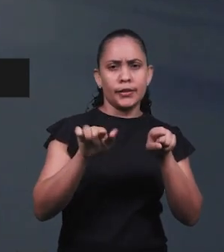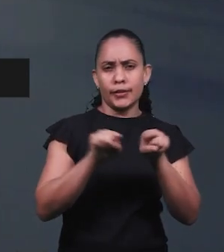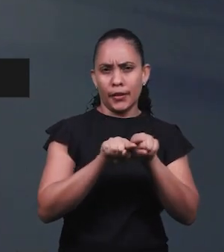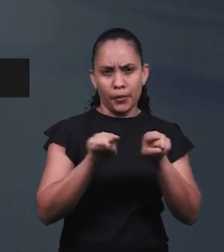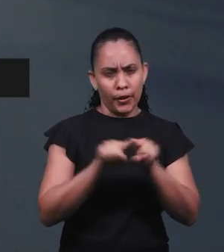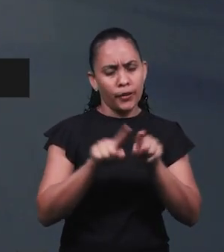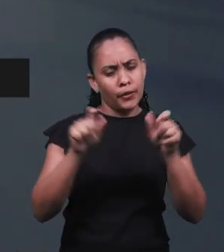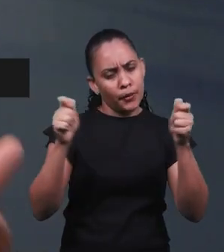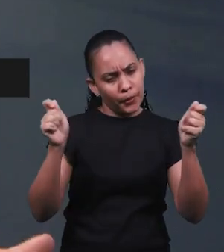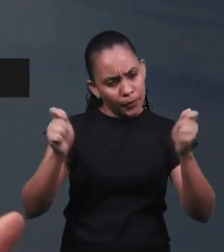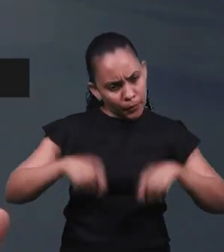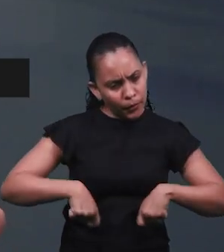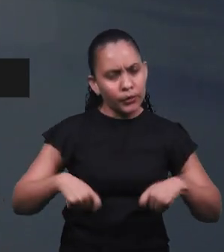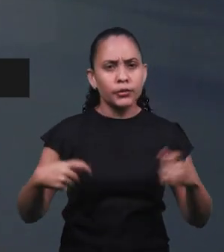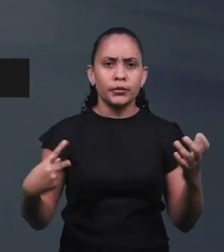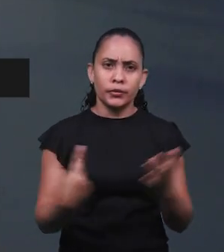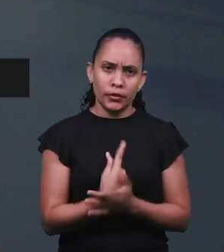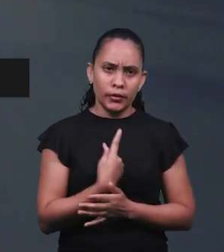cálculo, são outras